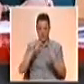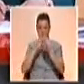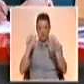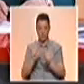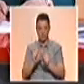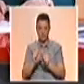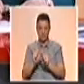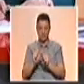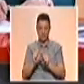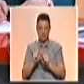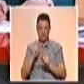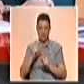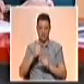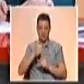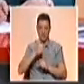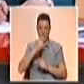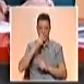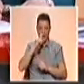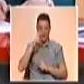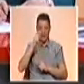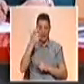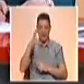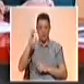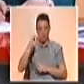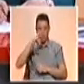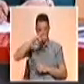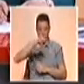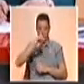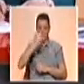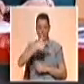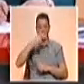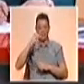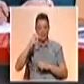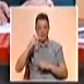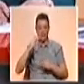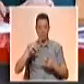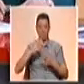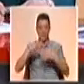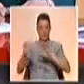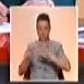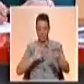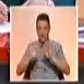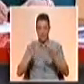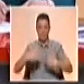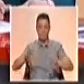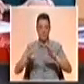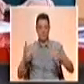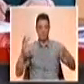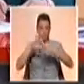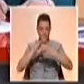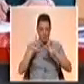estação de Barreiro Moita. Portanto, está toda preparada, mas as ligações ao município há uns meses não estavam